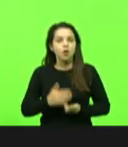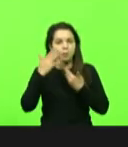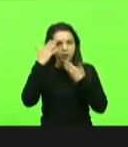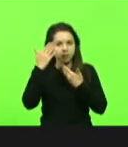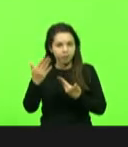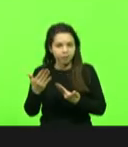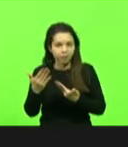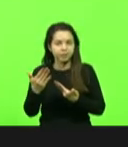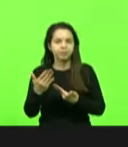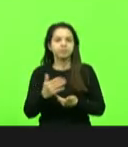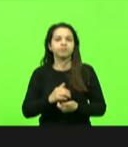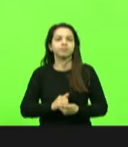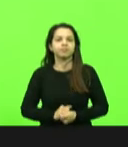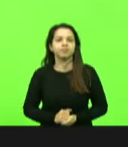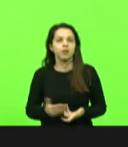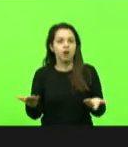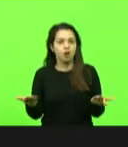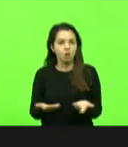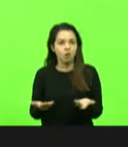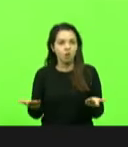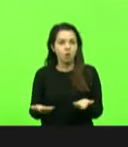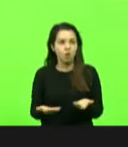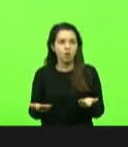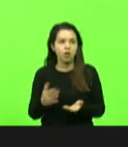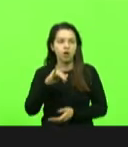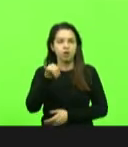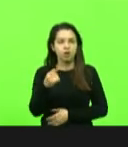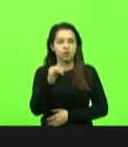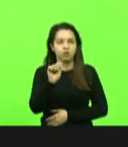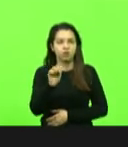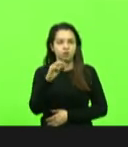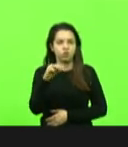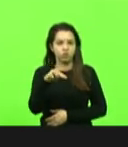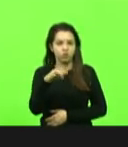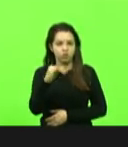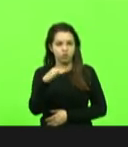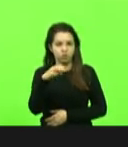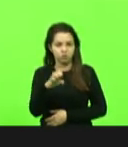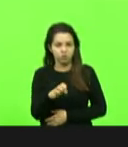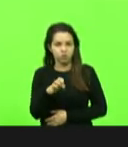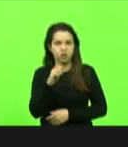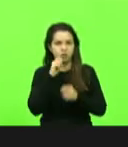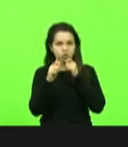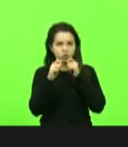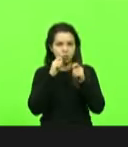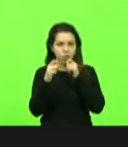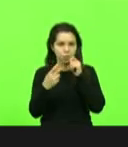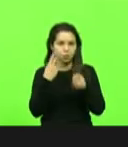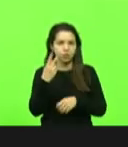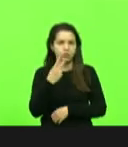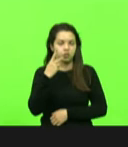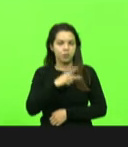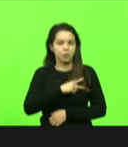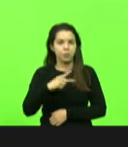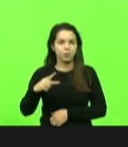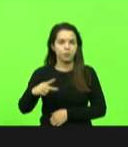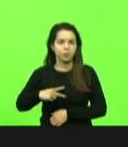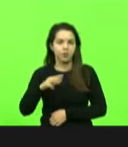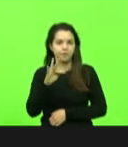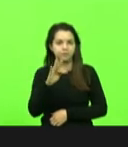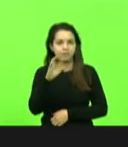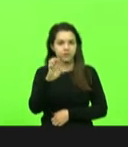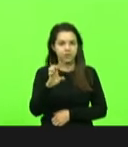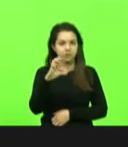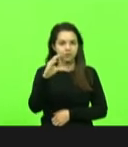COEGEMAS. E eu passo a palavra agora para a Janice Merigo, assessora em políticas públicas da FECAM, Federação Catarinense de